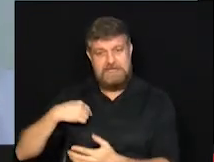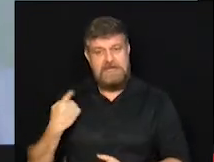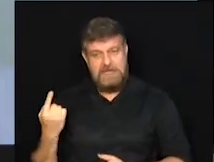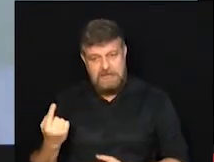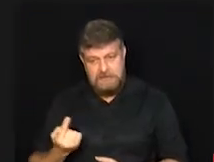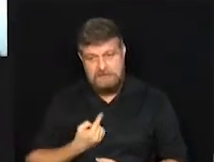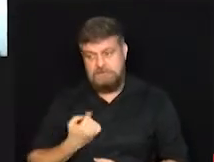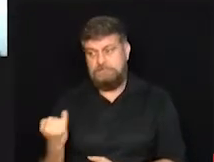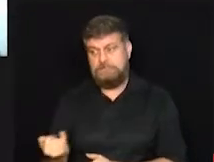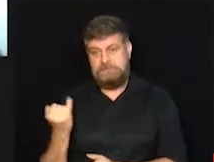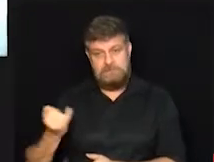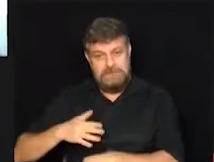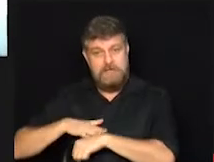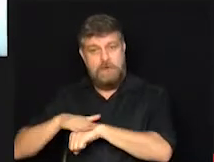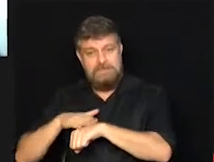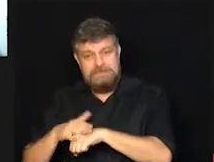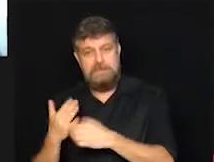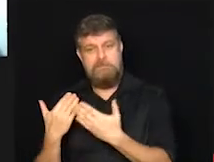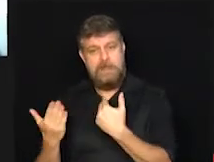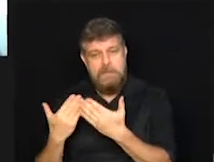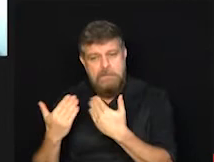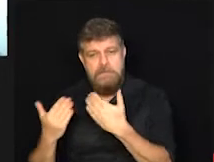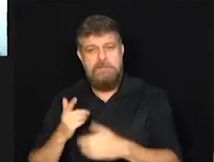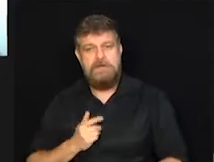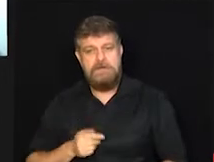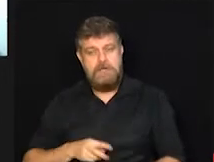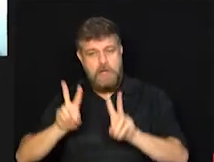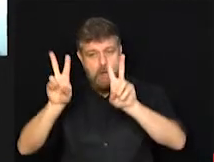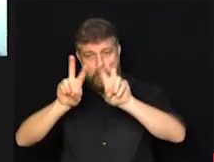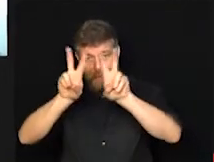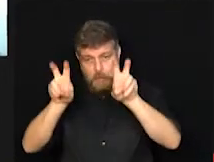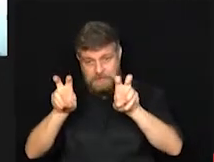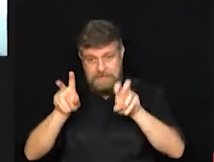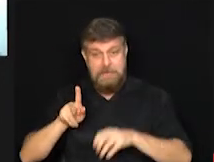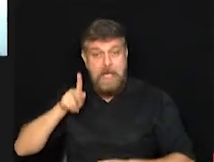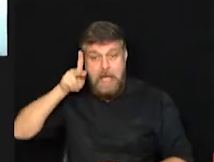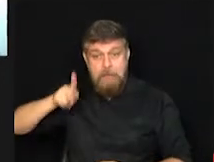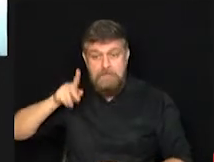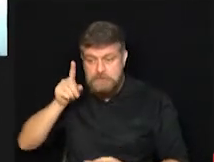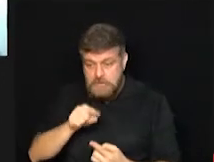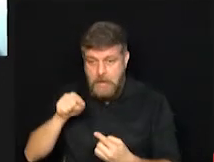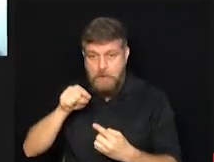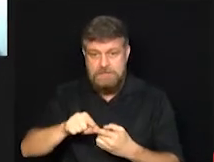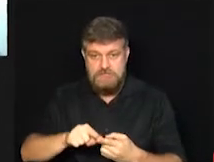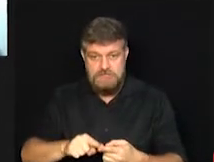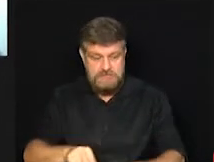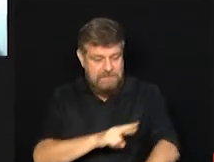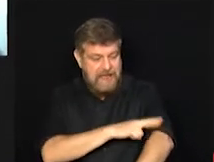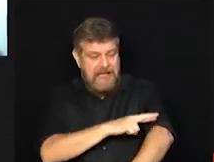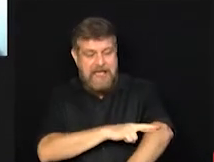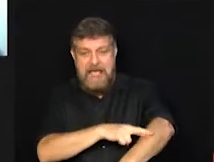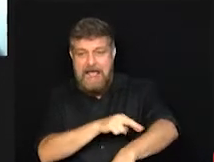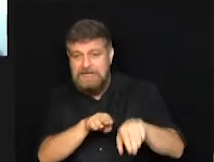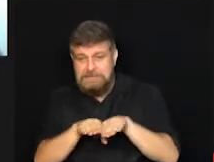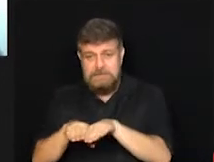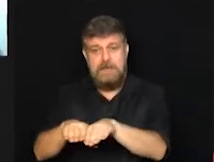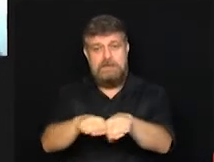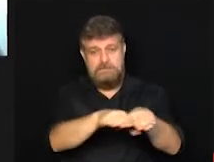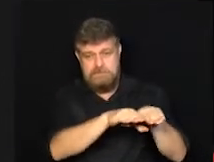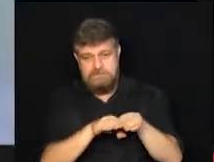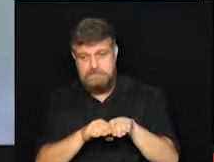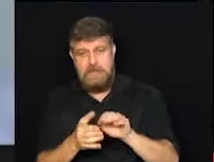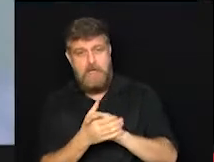muito importante, falando exatamente sobre a política para a igualdade racial ali com a Senapir. Cumprimento